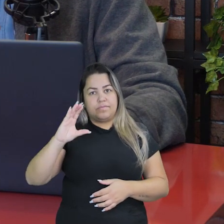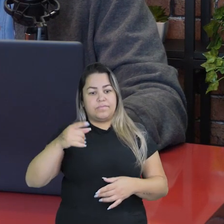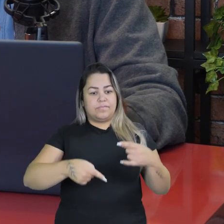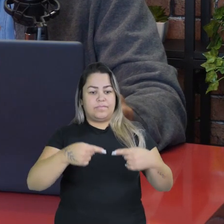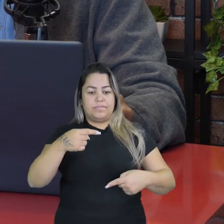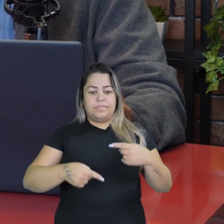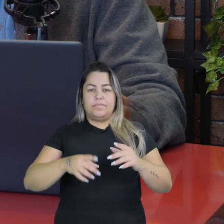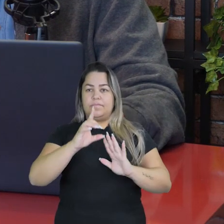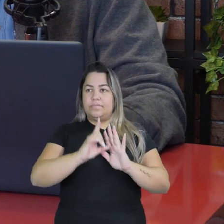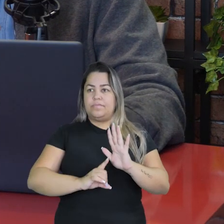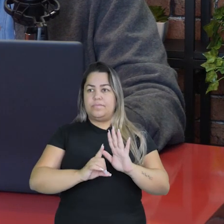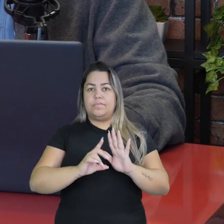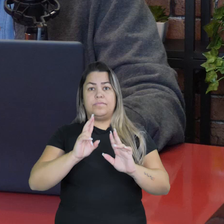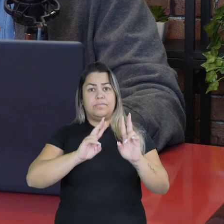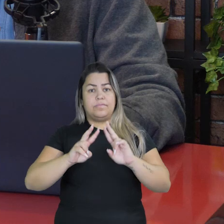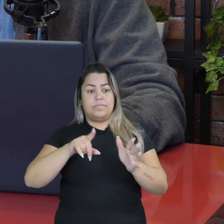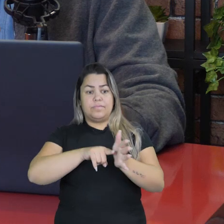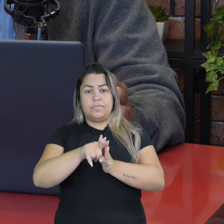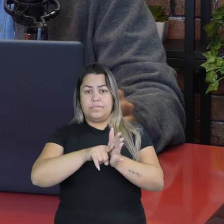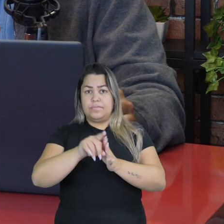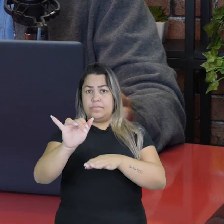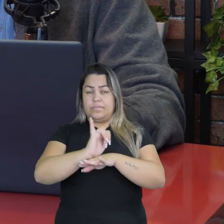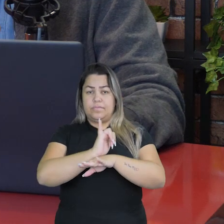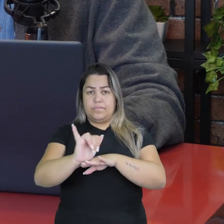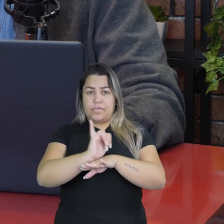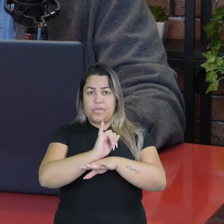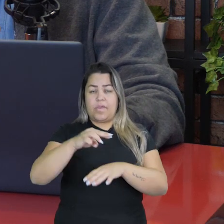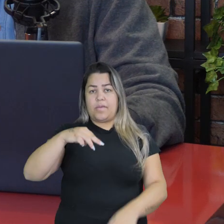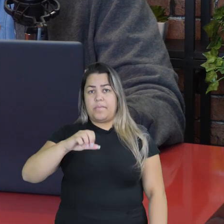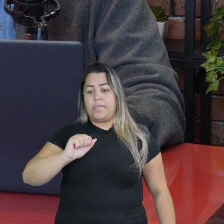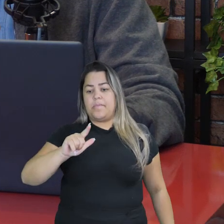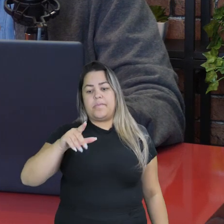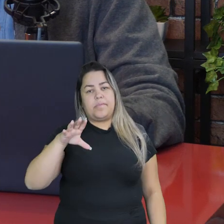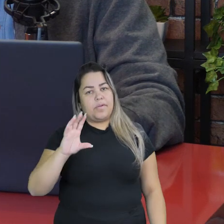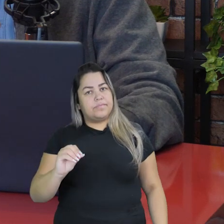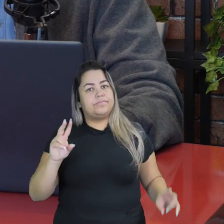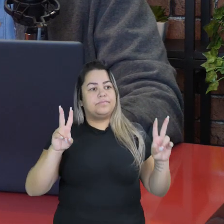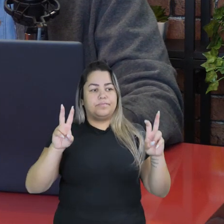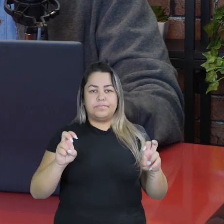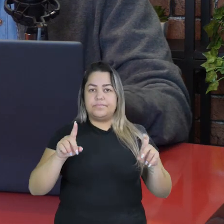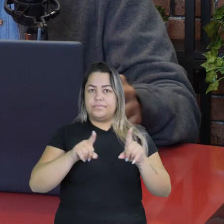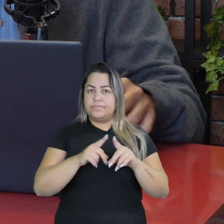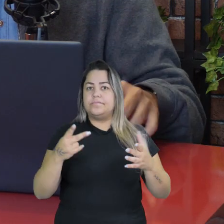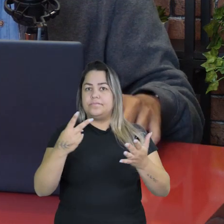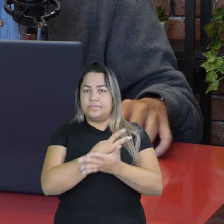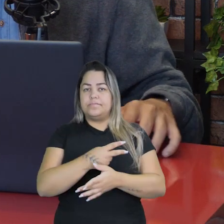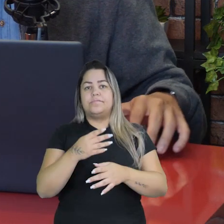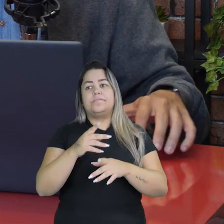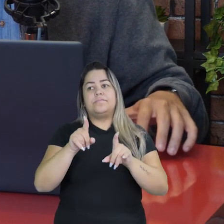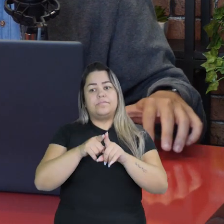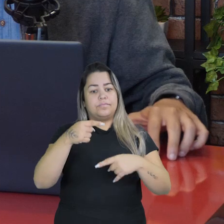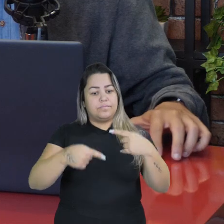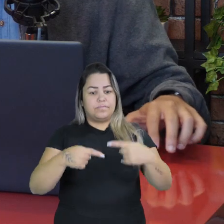em Ciência Política e diretor do Instituto Ver, Pesquisa e Estratégia, Malco Camargos. O assunto foi o atual